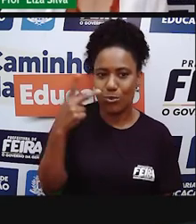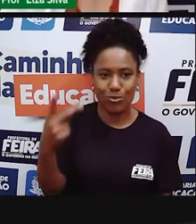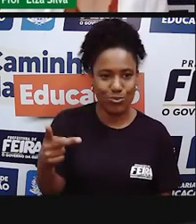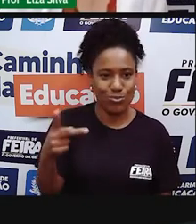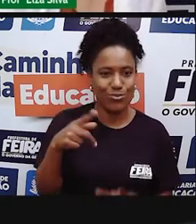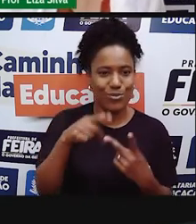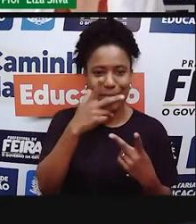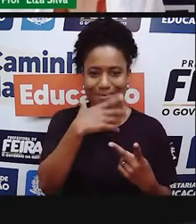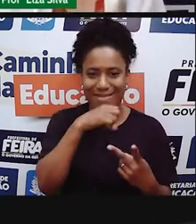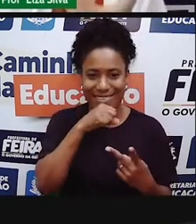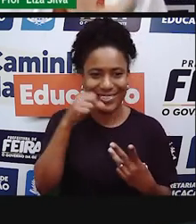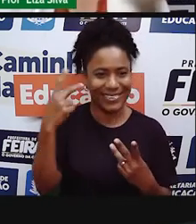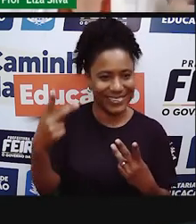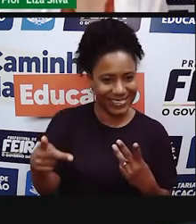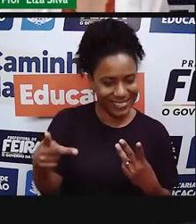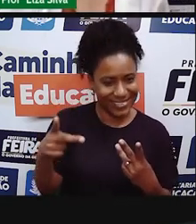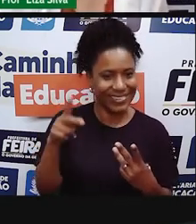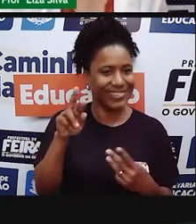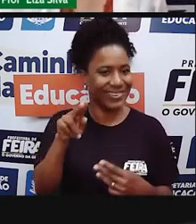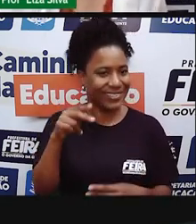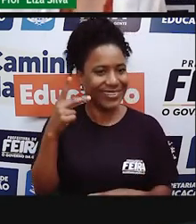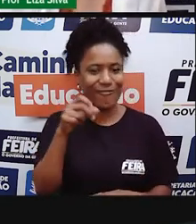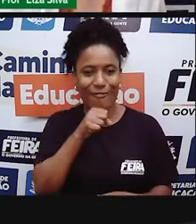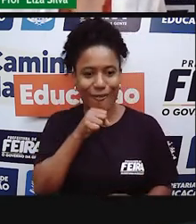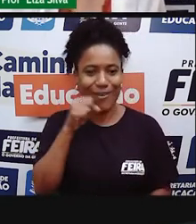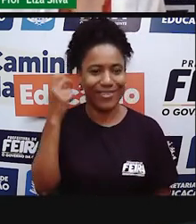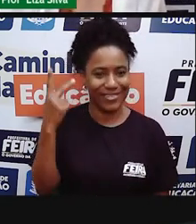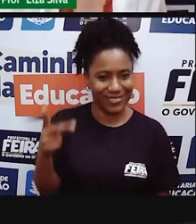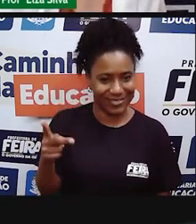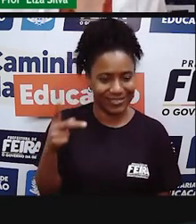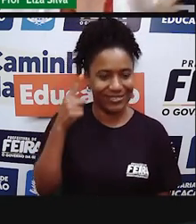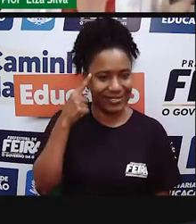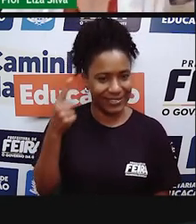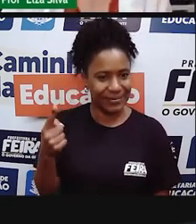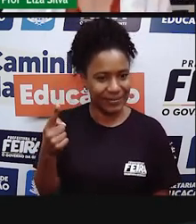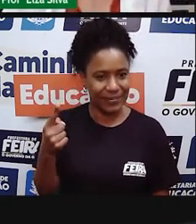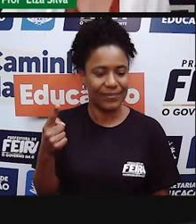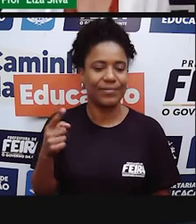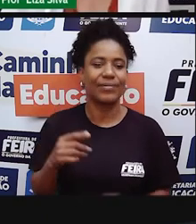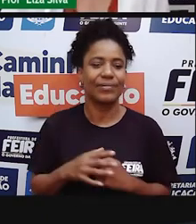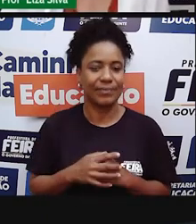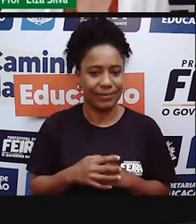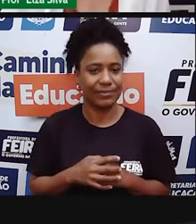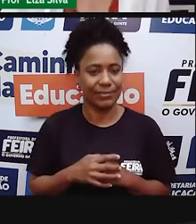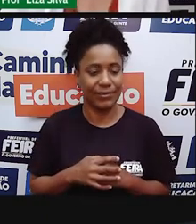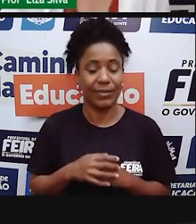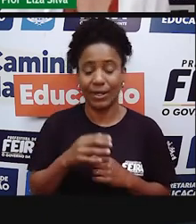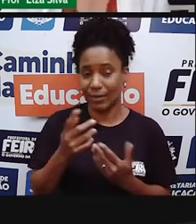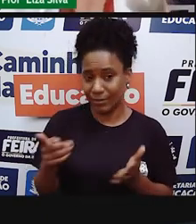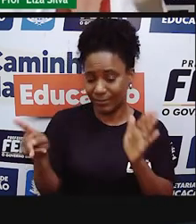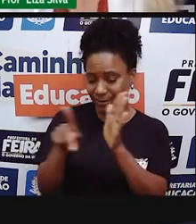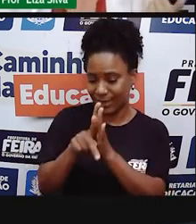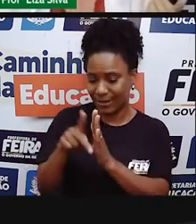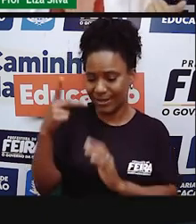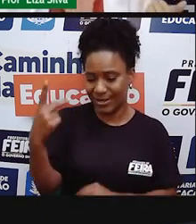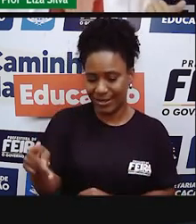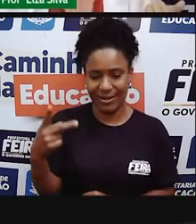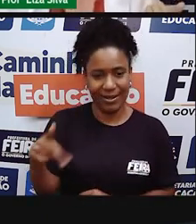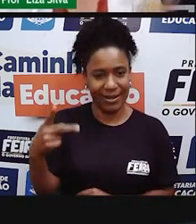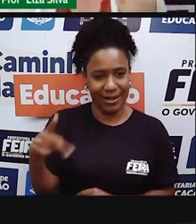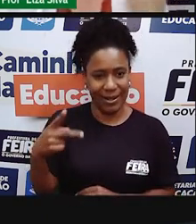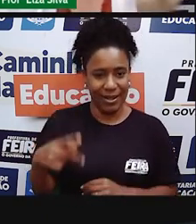Alex. Então, é como se eles pertencessem a Alex. A gente observa